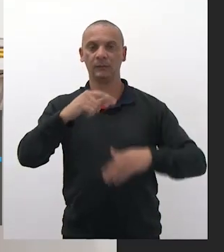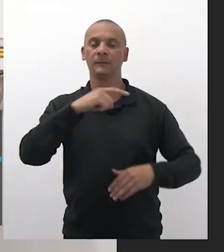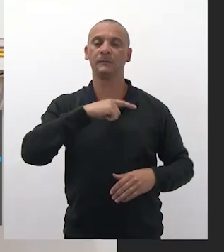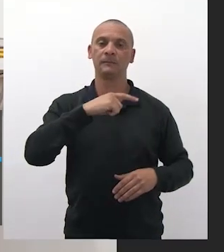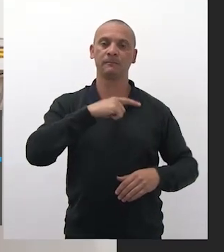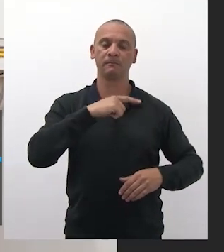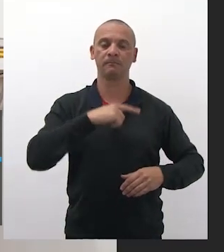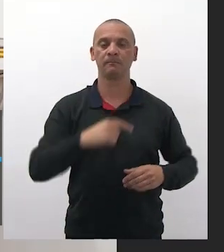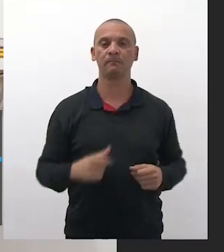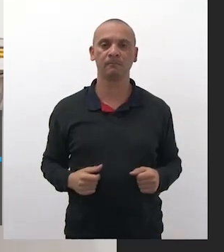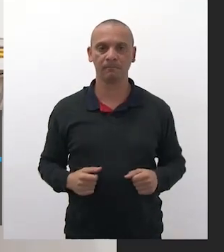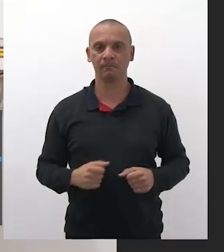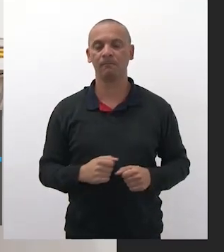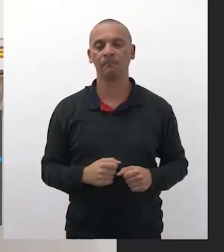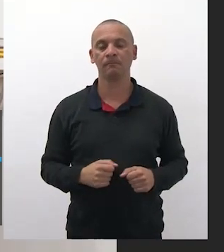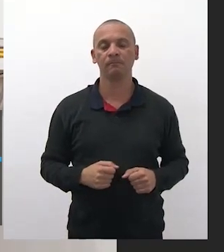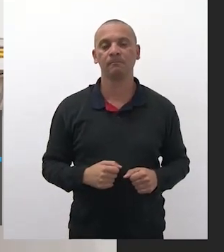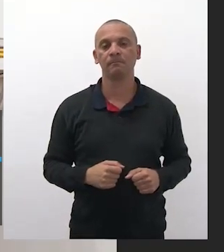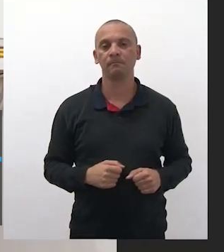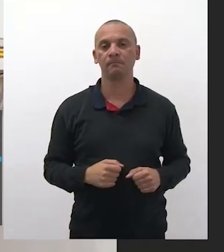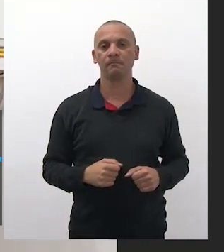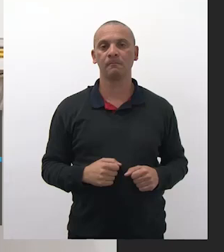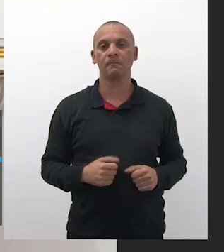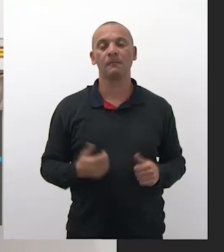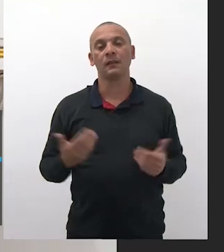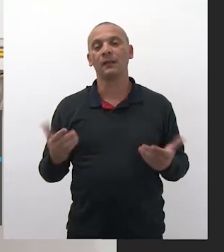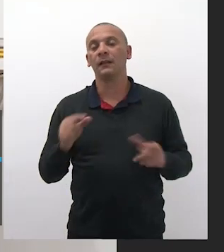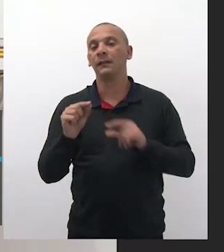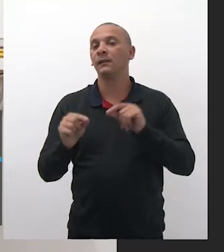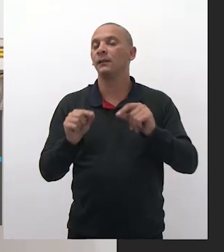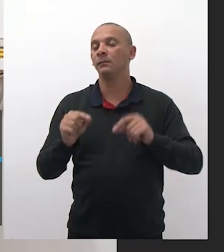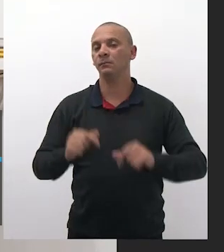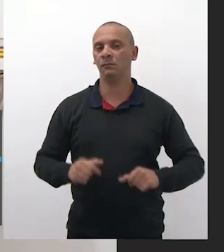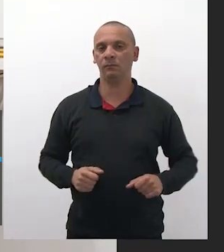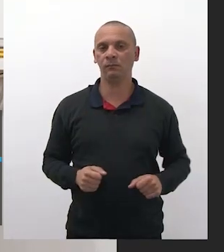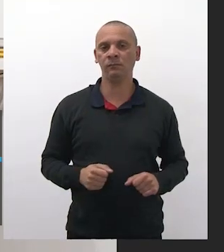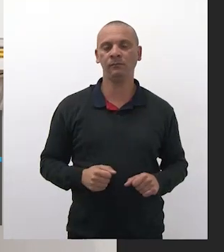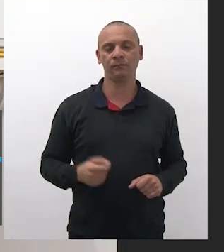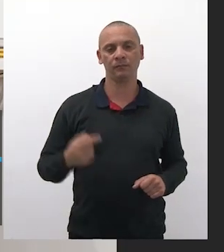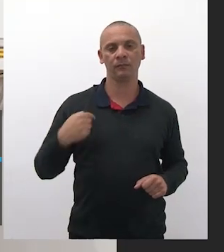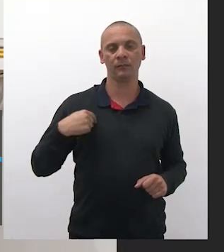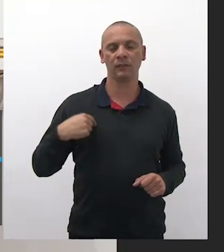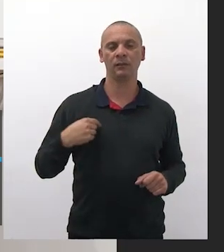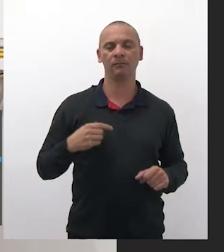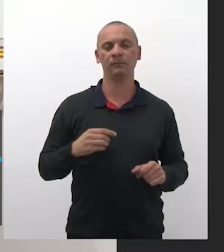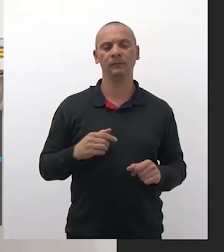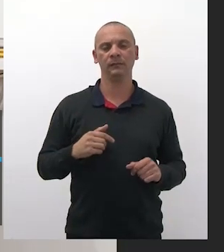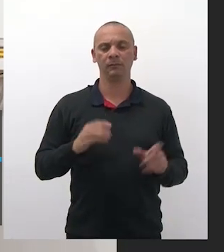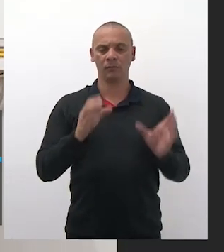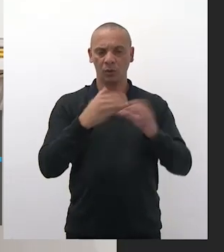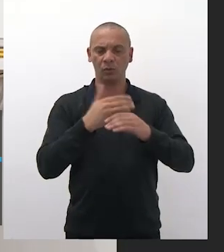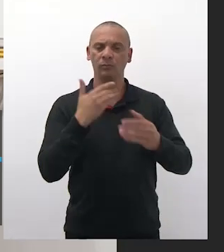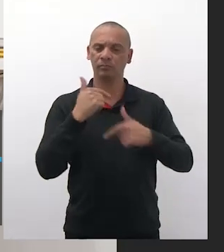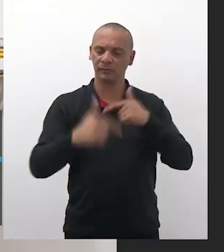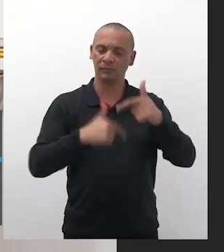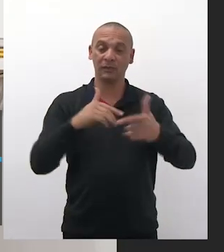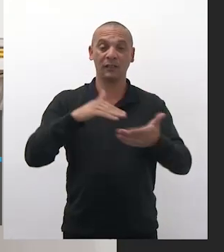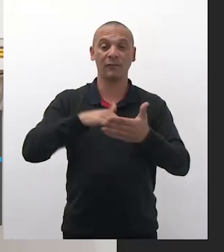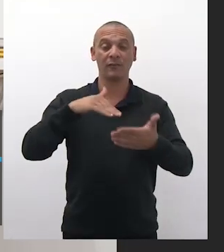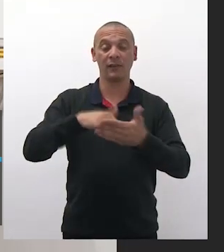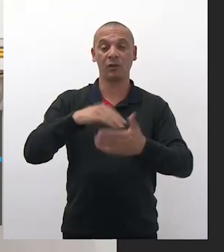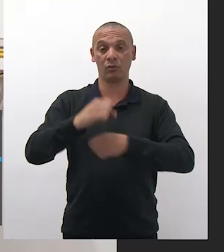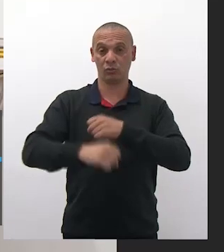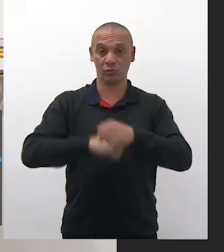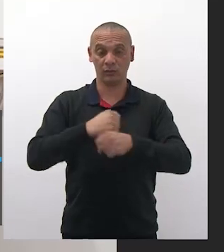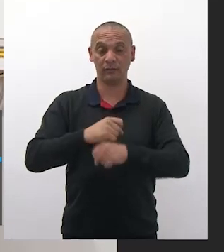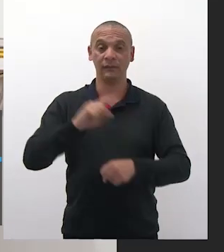na educação de São Paulo. E fiquei até o final do ano, né, e depois